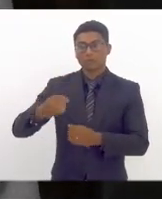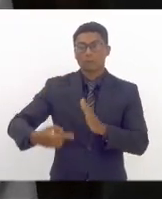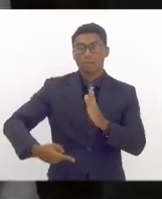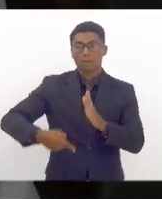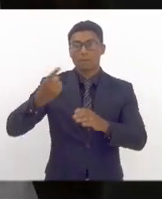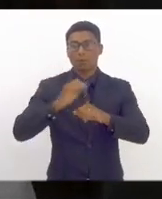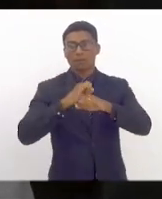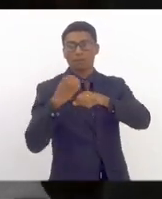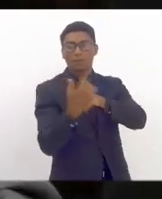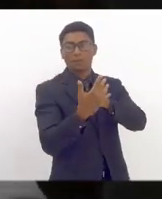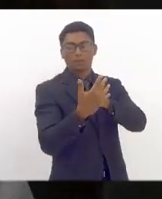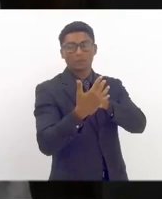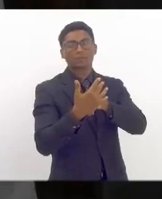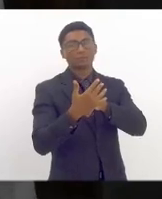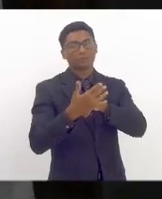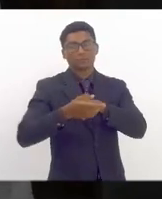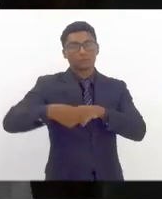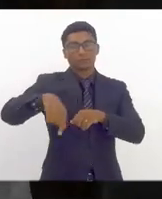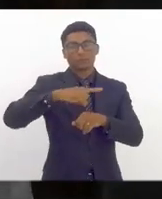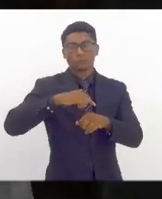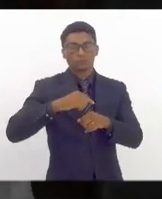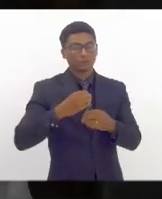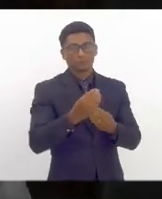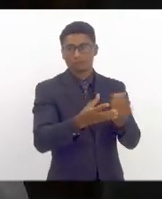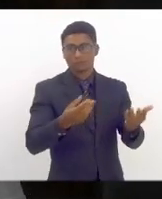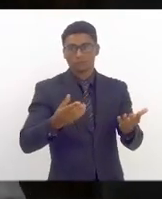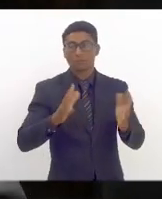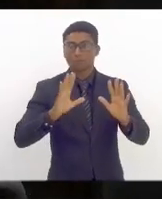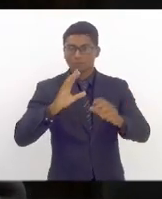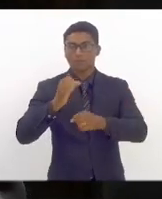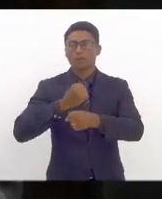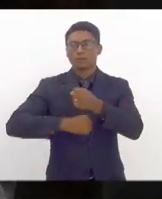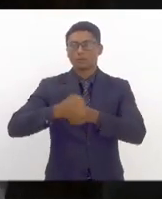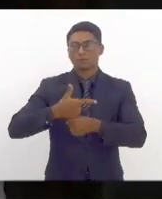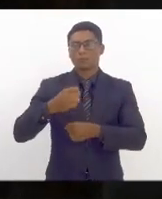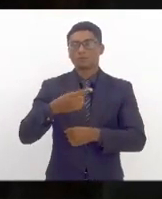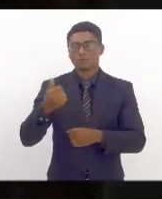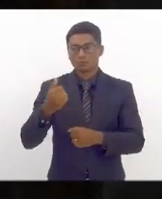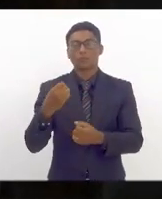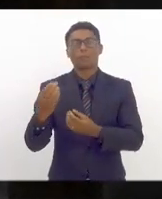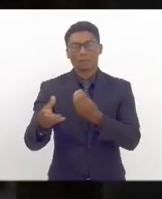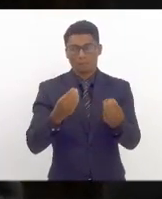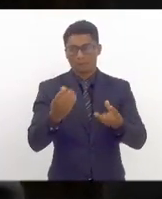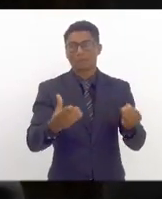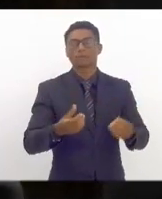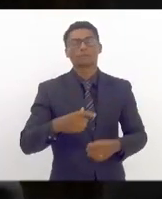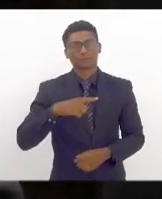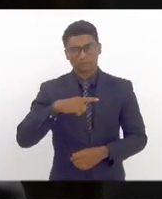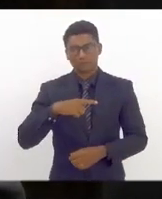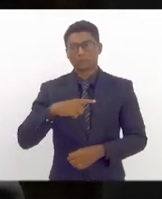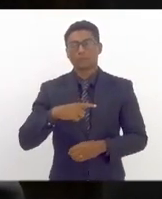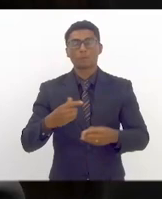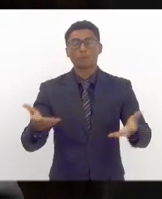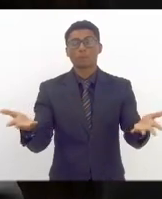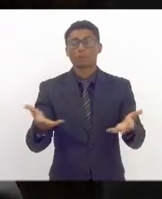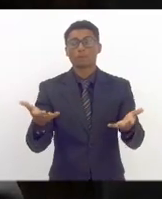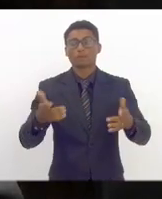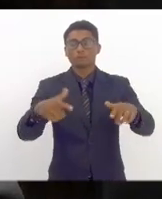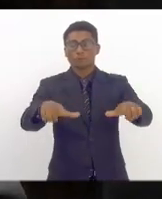epidemia não fizemos entregamos em 2021 hoje um dos